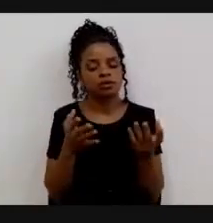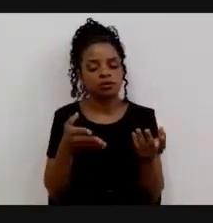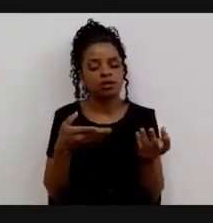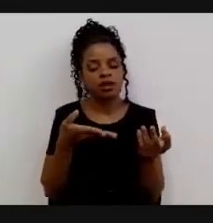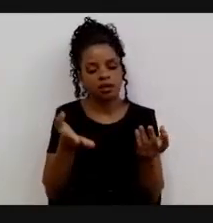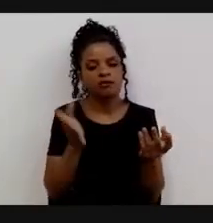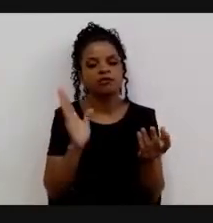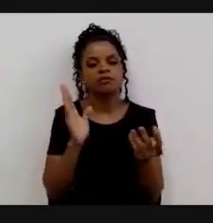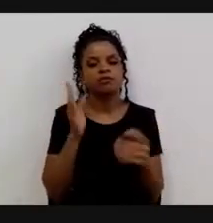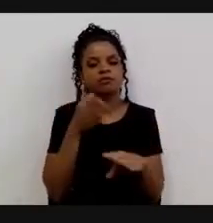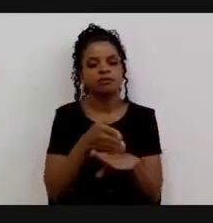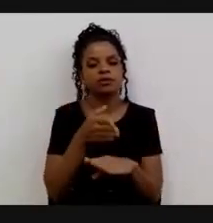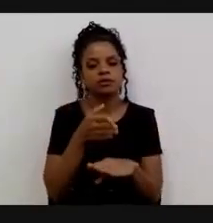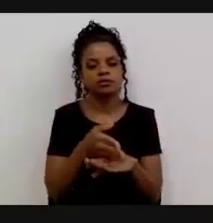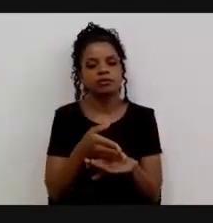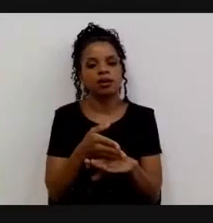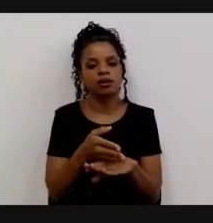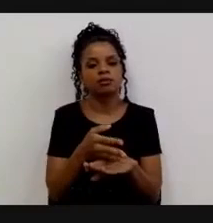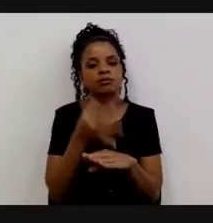Mas eu espero que outros